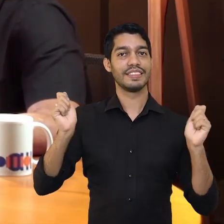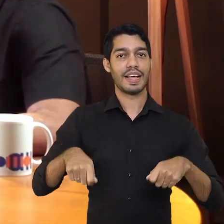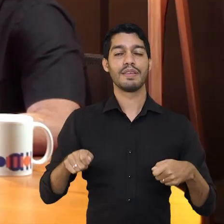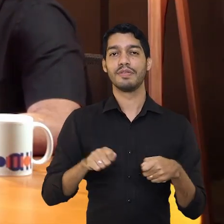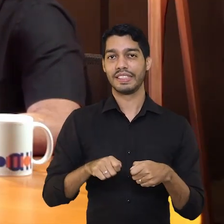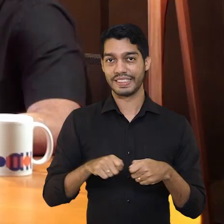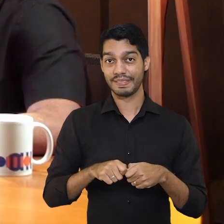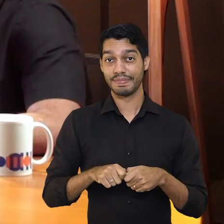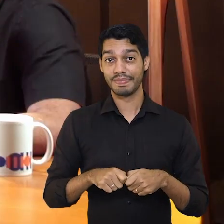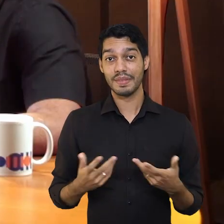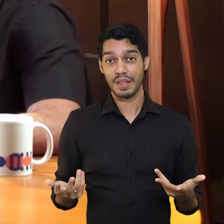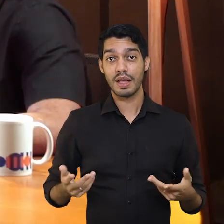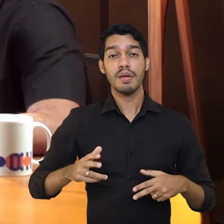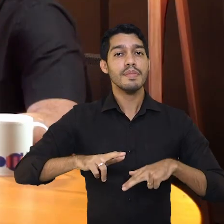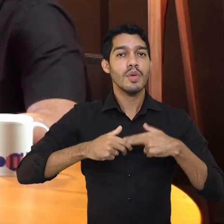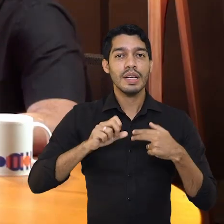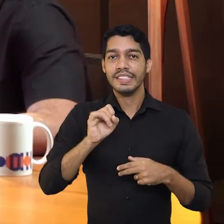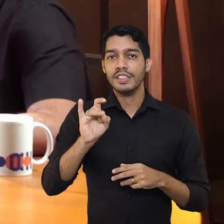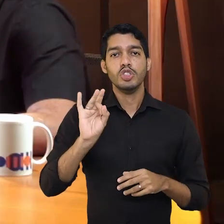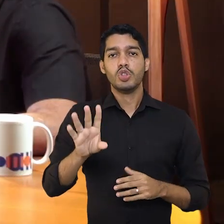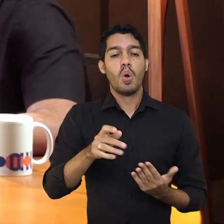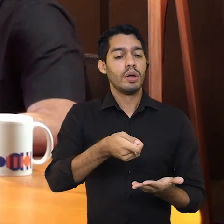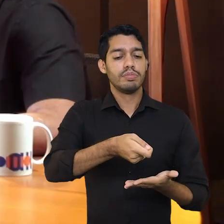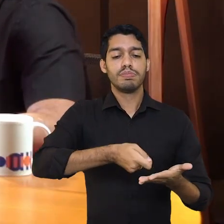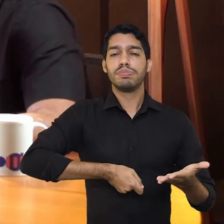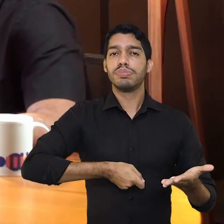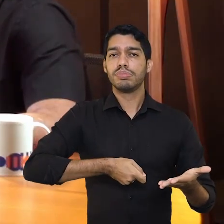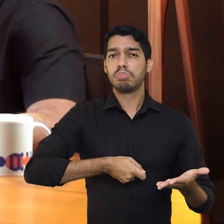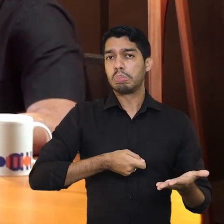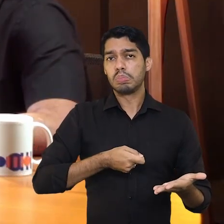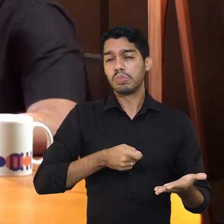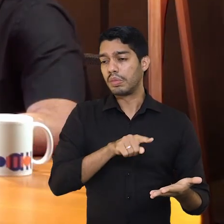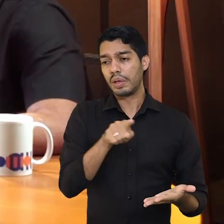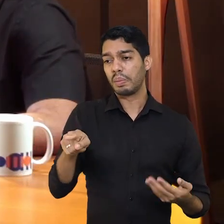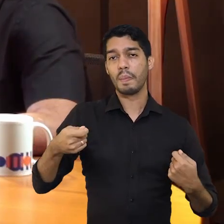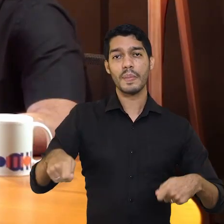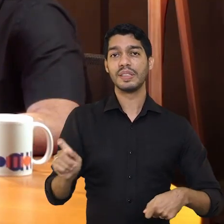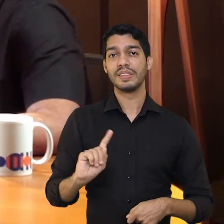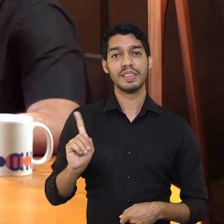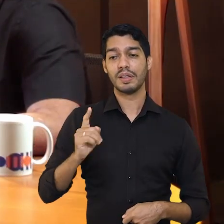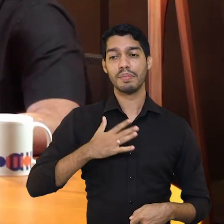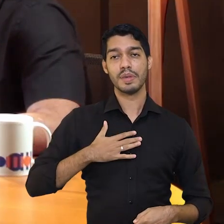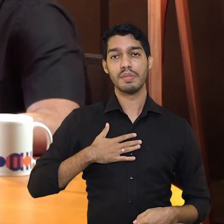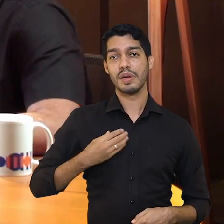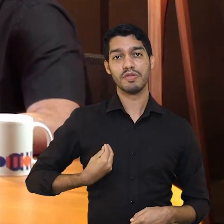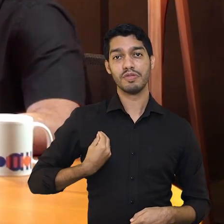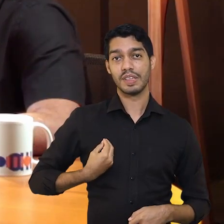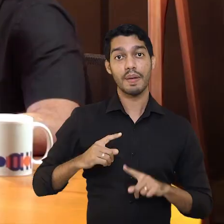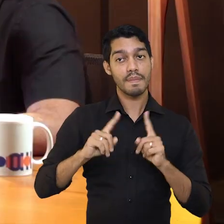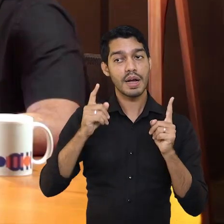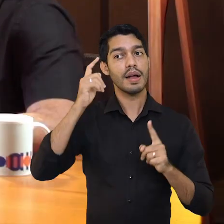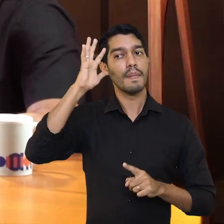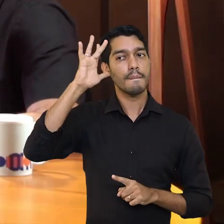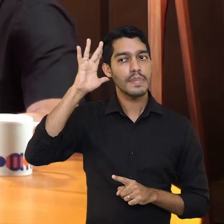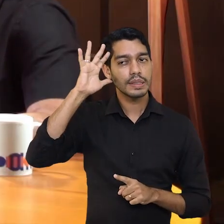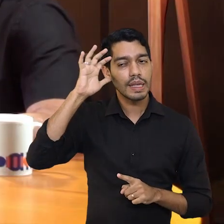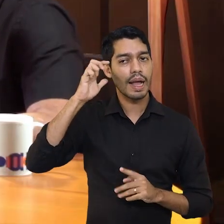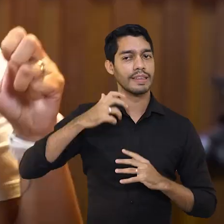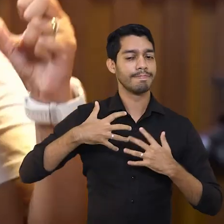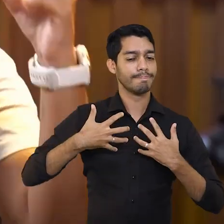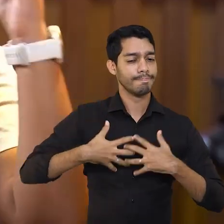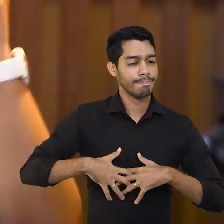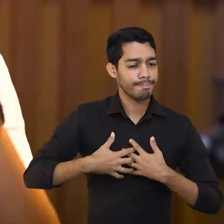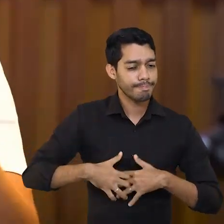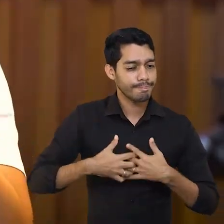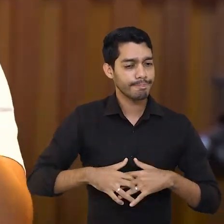isso aconteça. Porque se fosse para escrever uma redação, ele não precisava necessariamente estar ali na minha sala de aula, mas para pensar